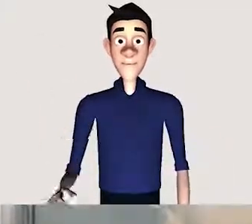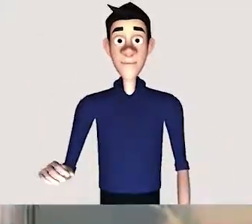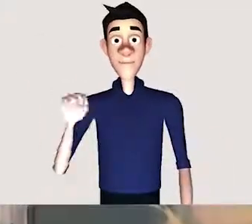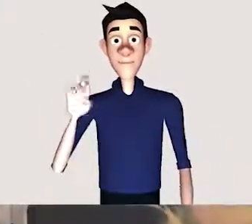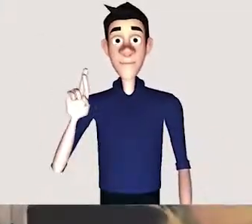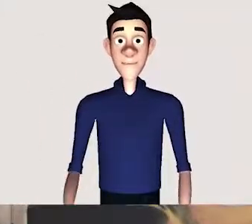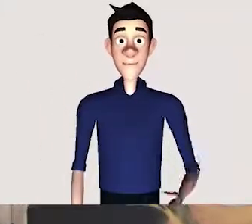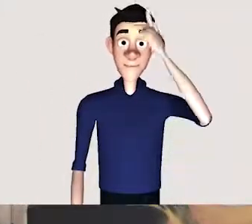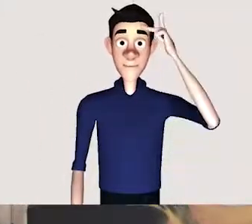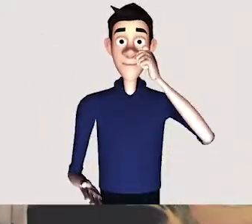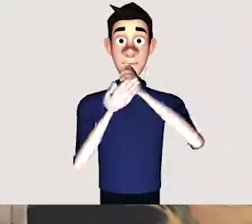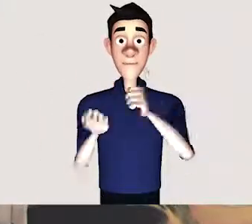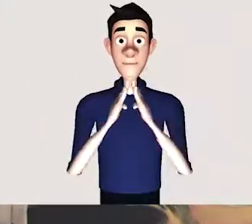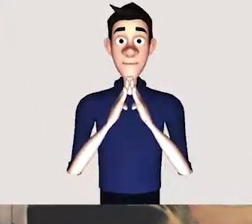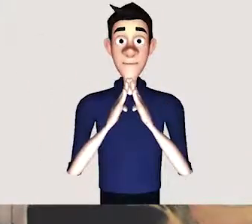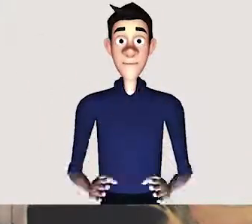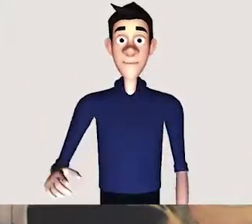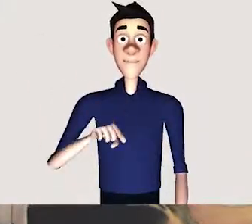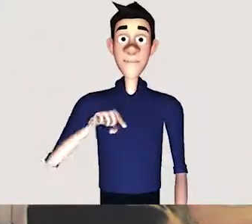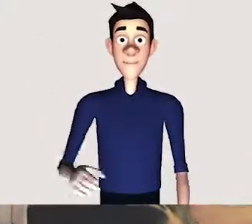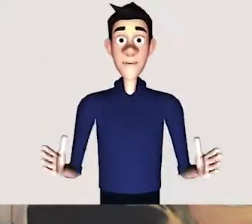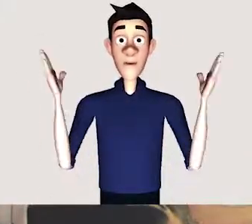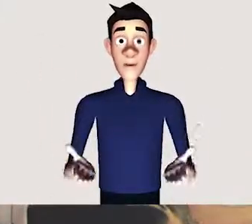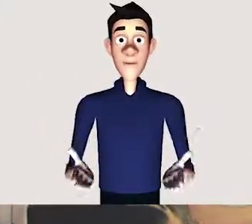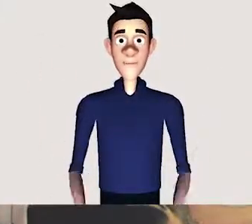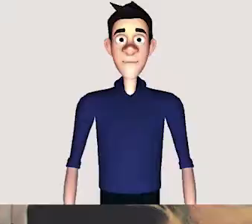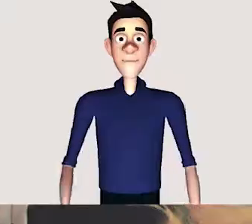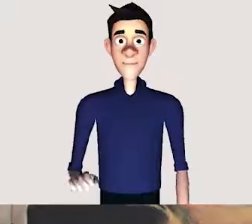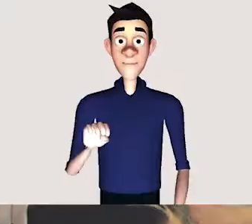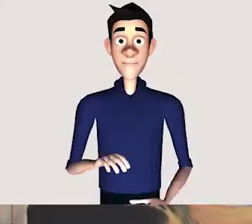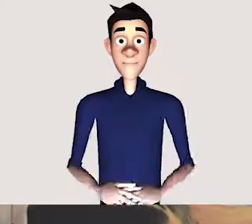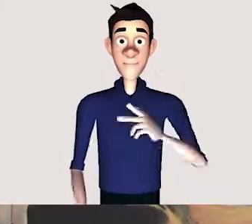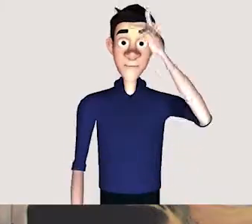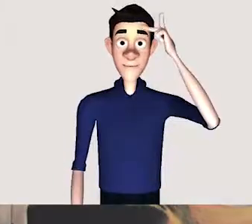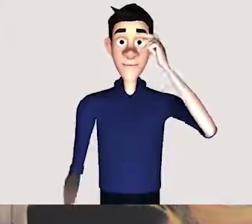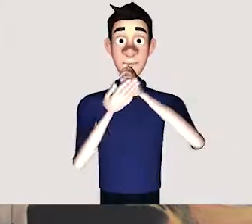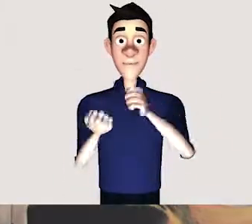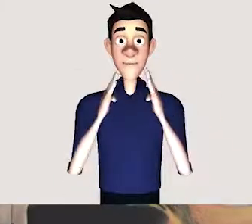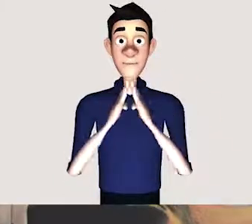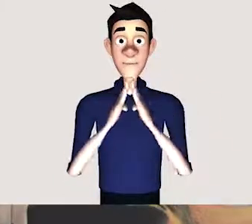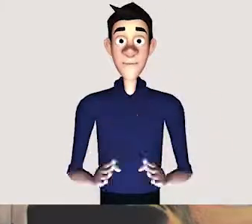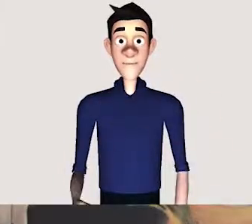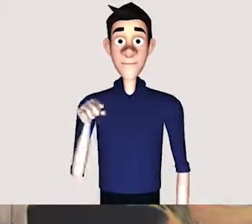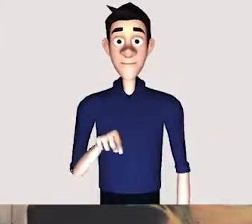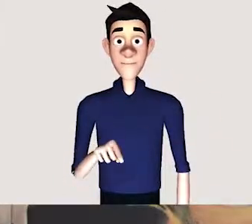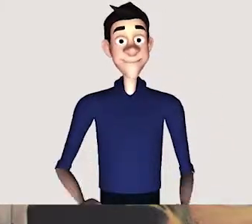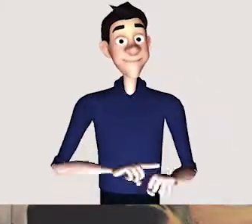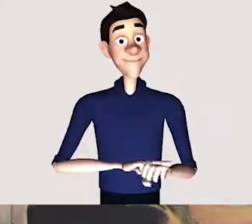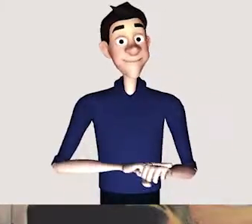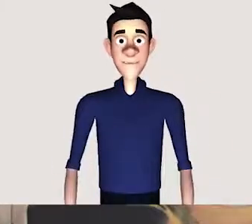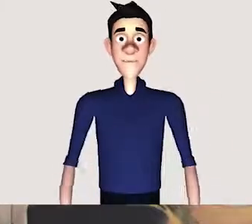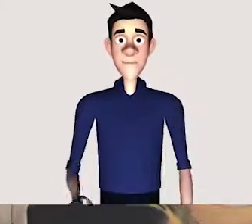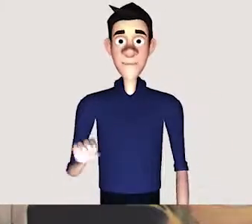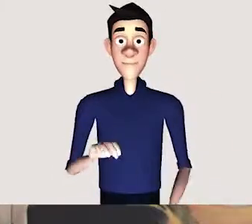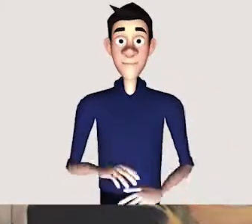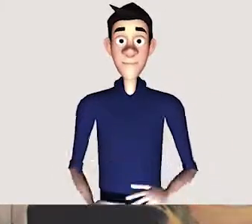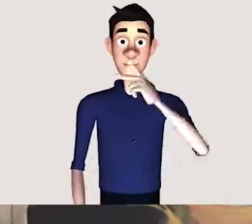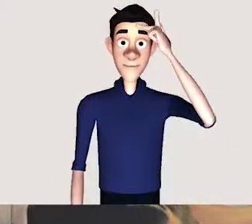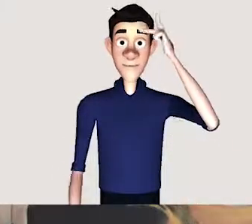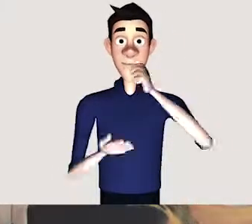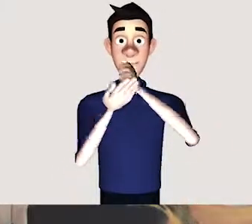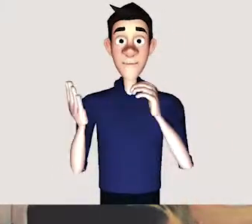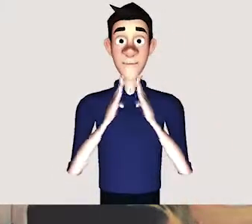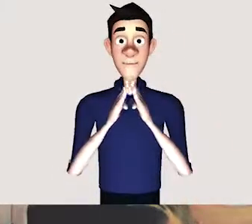não poderíamos ter um fratrimônio, uma herança fraterna? Não poderíamos pensar numa herança que não se transmite